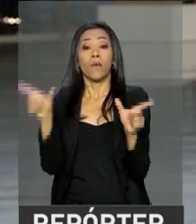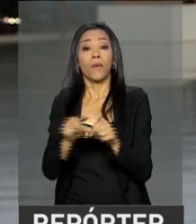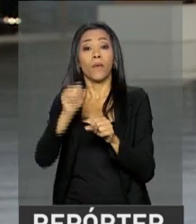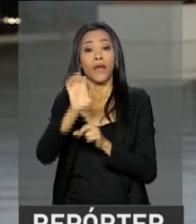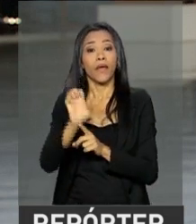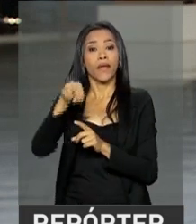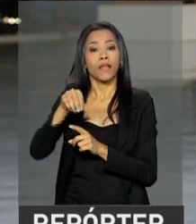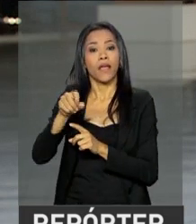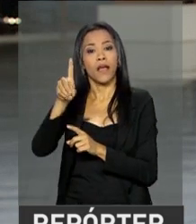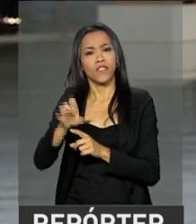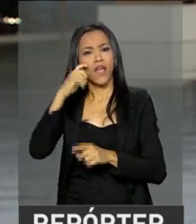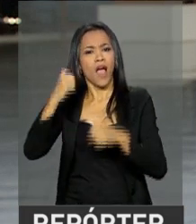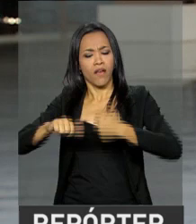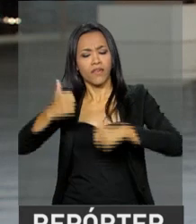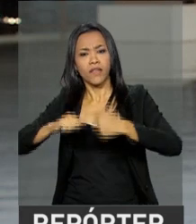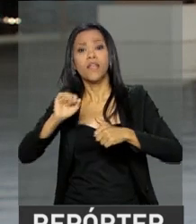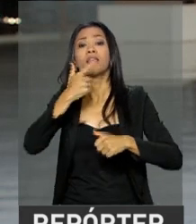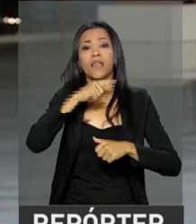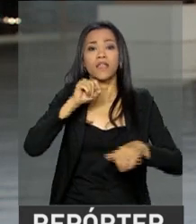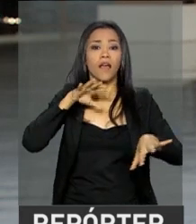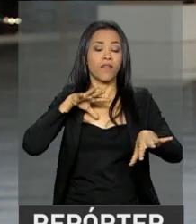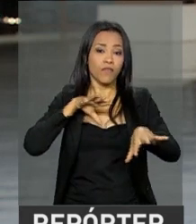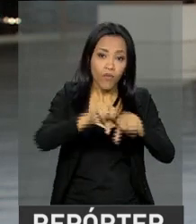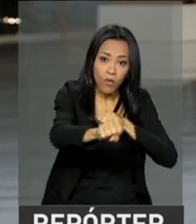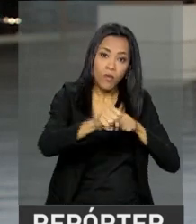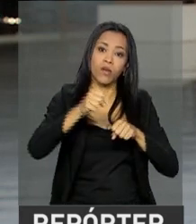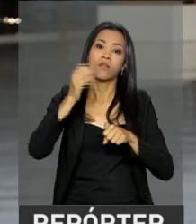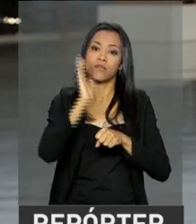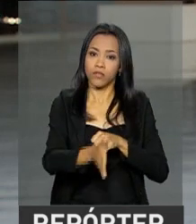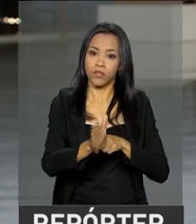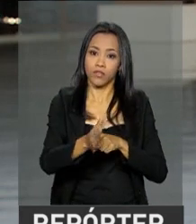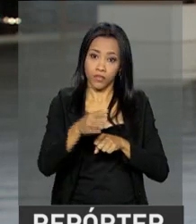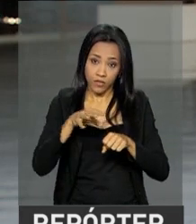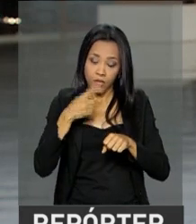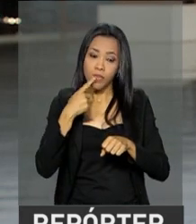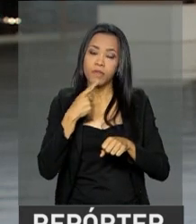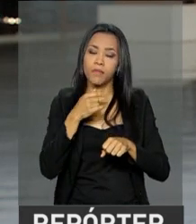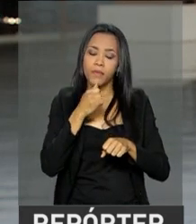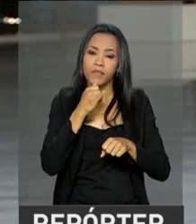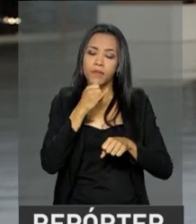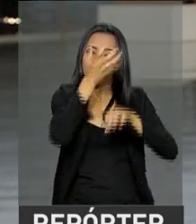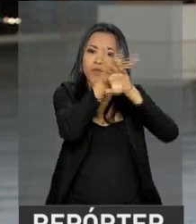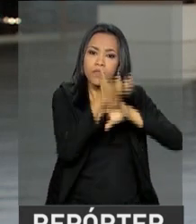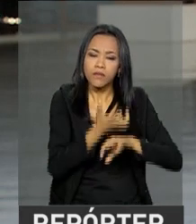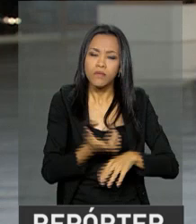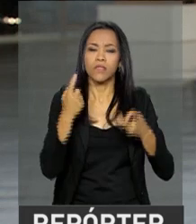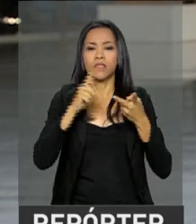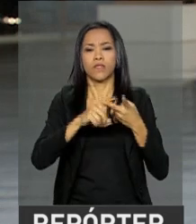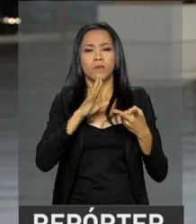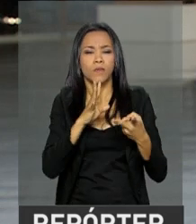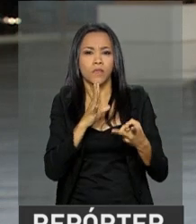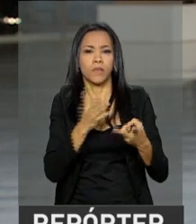concluindo aí cursos de graduação com relação por exemplo aos conteúdos programáticos à habilidades